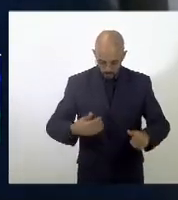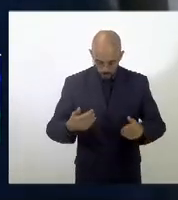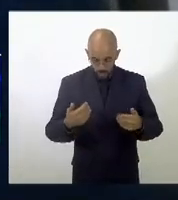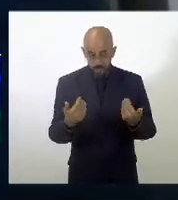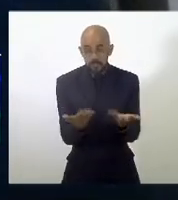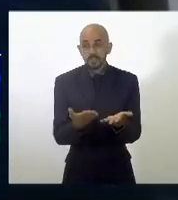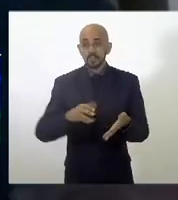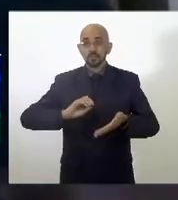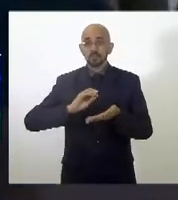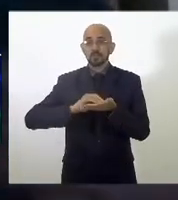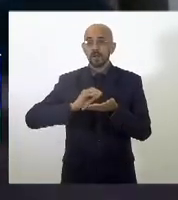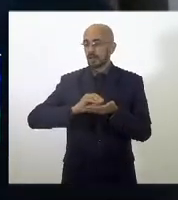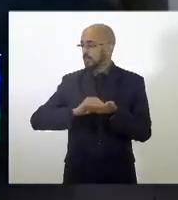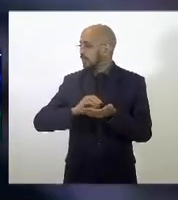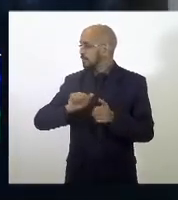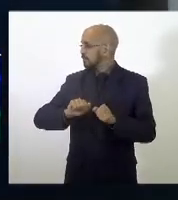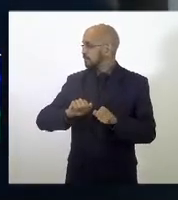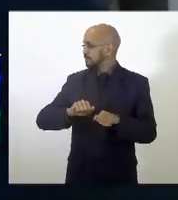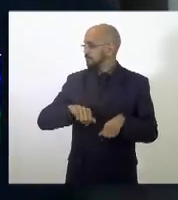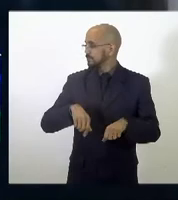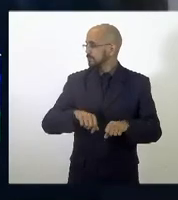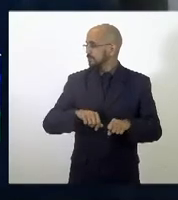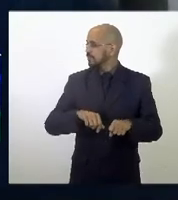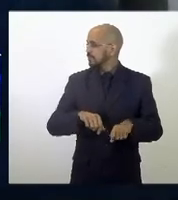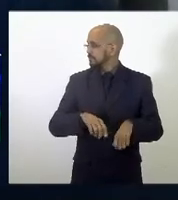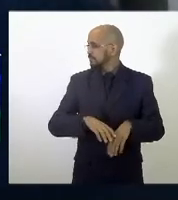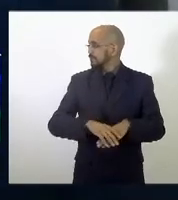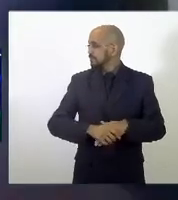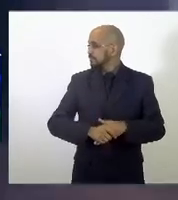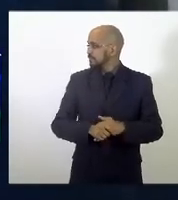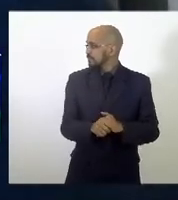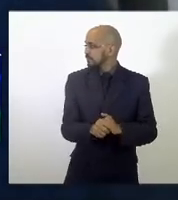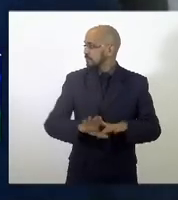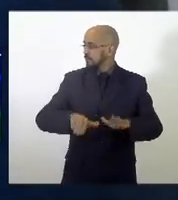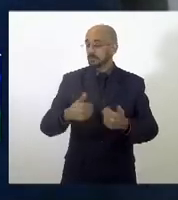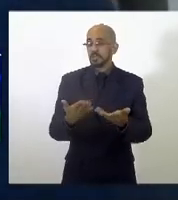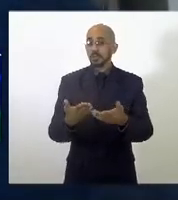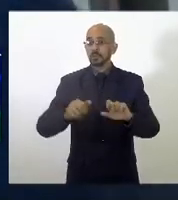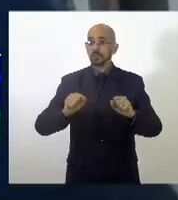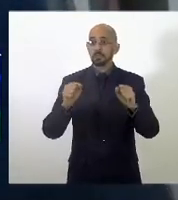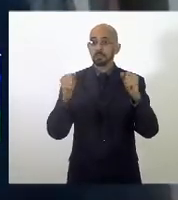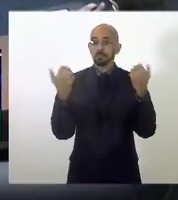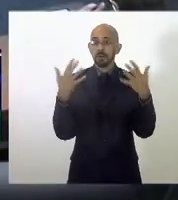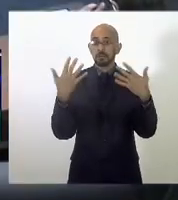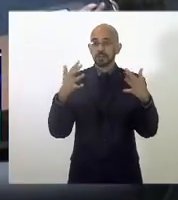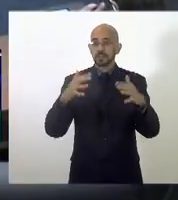desqualificando o IBGE, do qual nós temos todo o orgulho. Obrigado, presidente. Parabéns, Valdec.